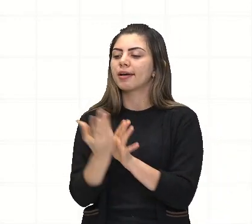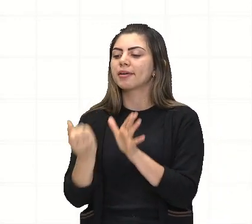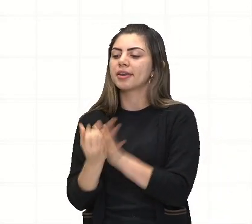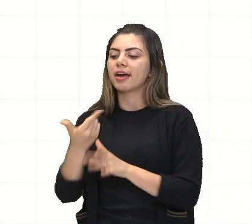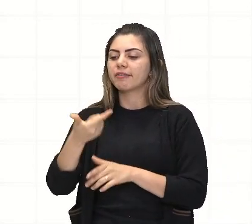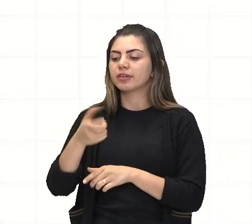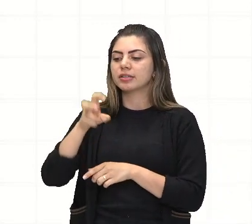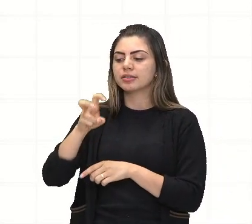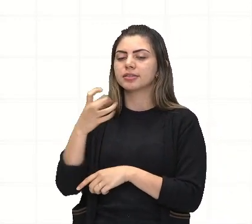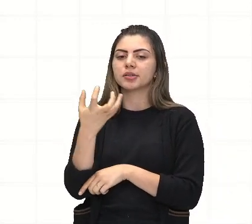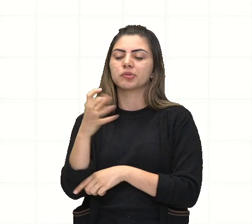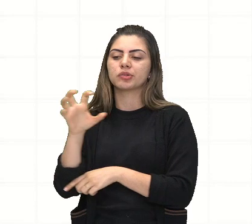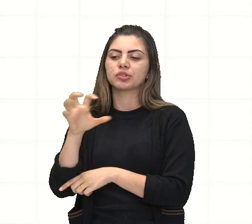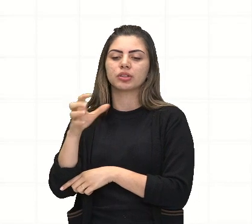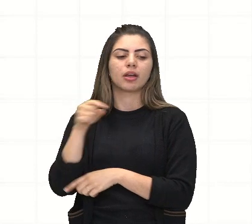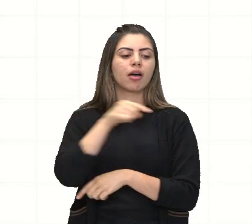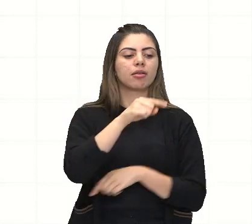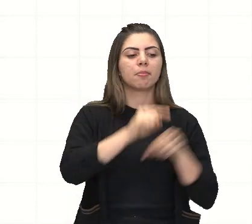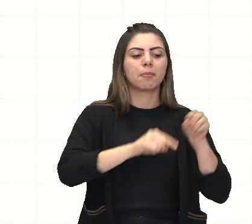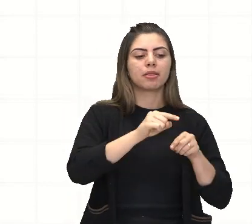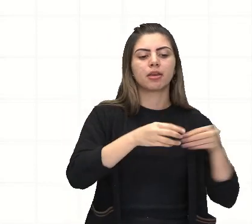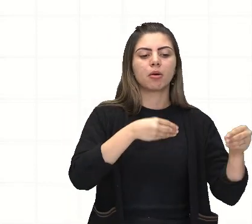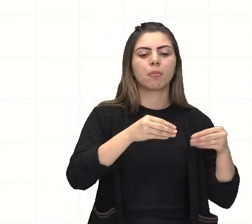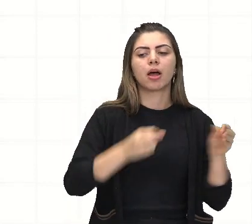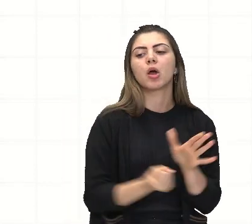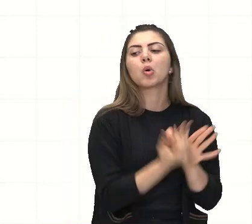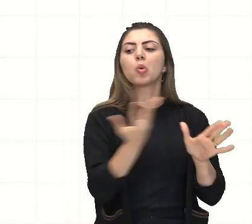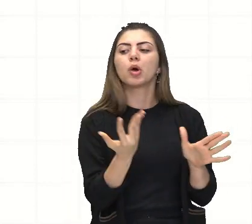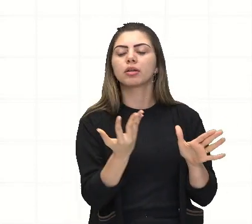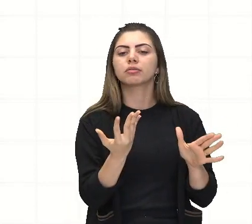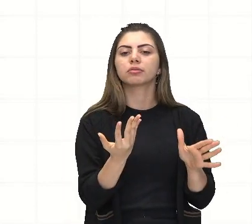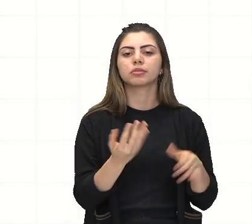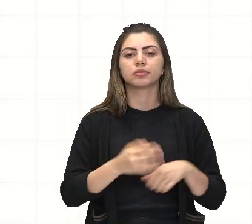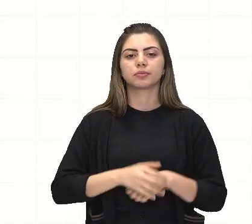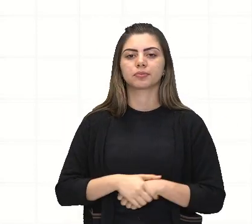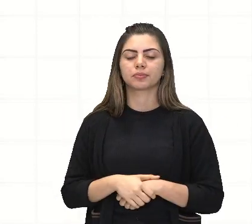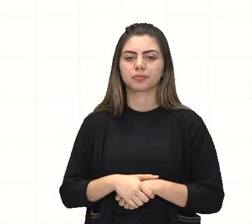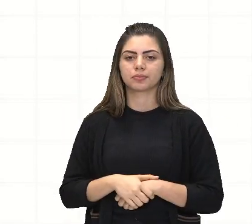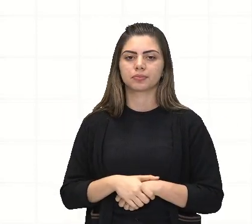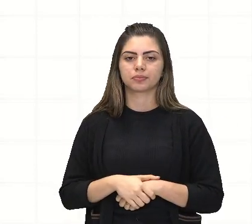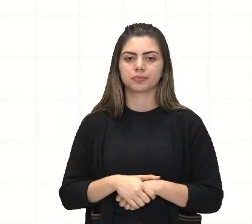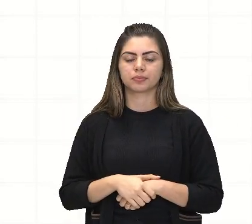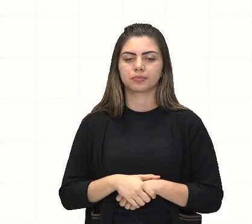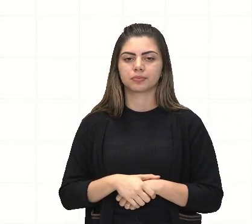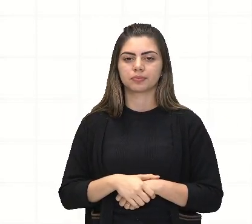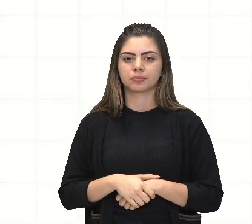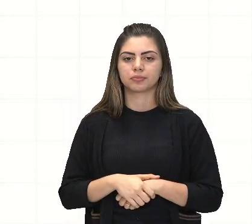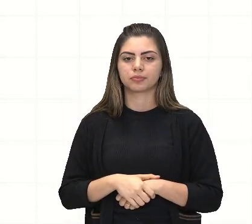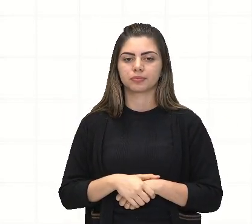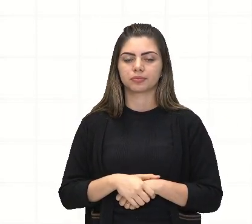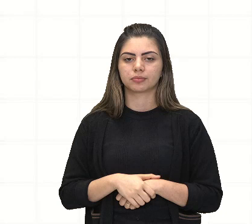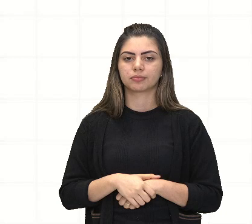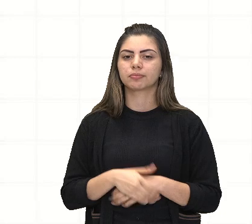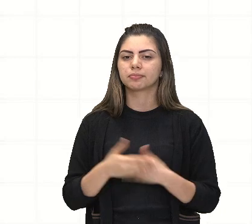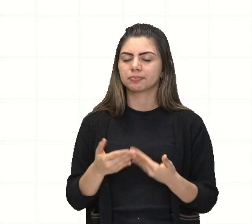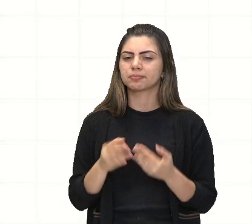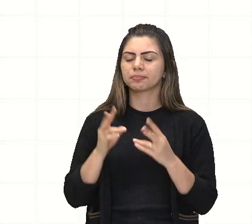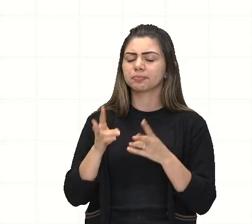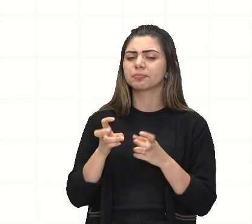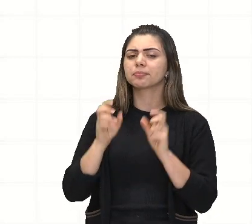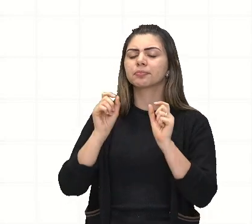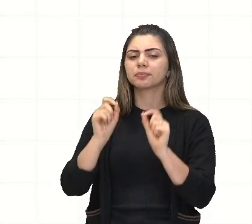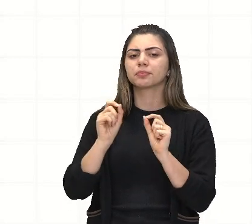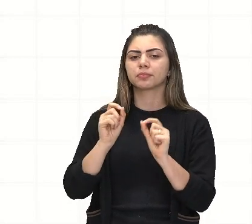produzir uma quantidade de 25 ventiladores. Então, observe o seguinte, eu